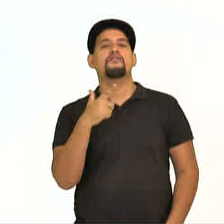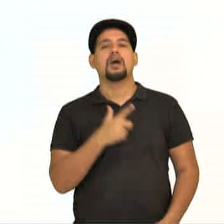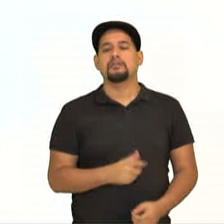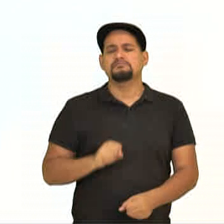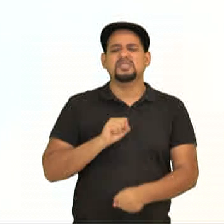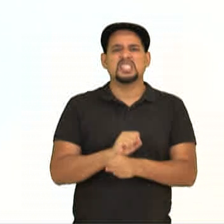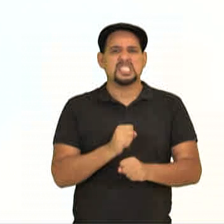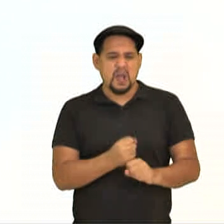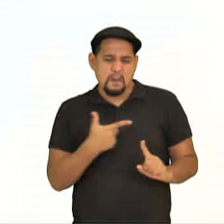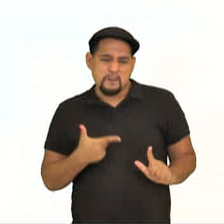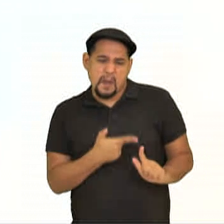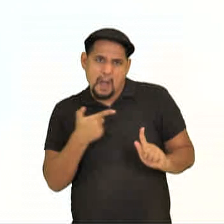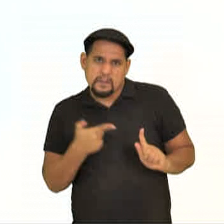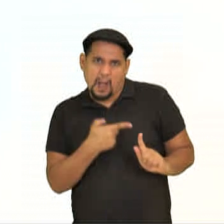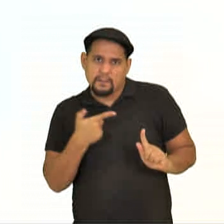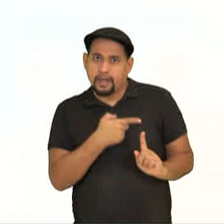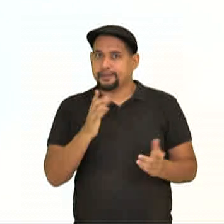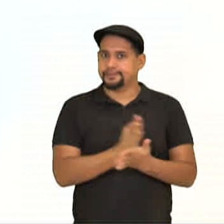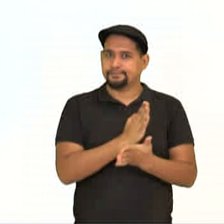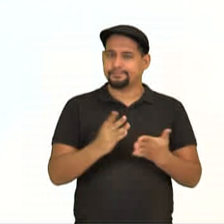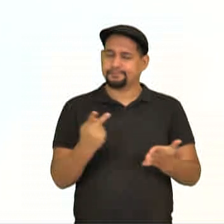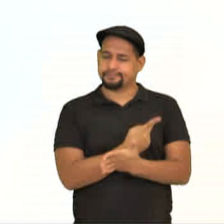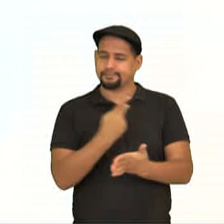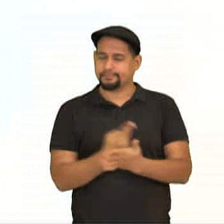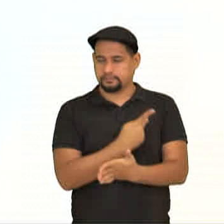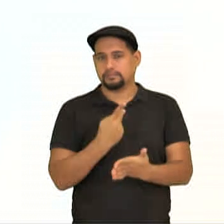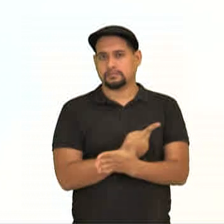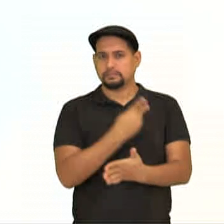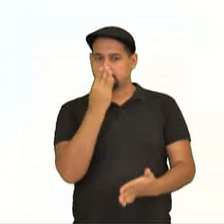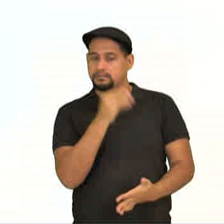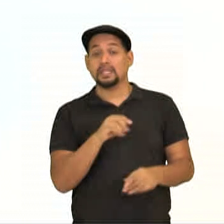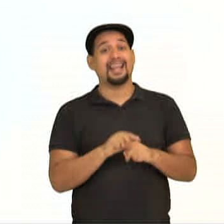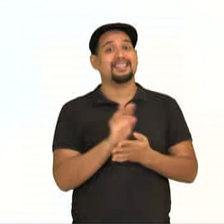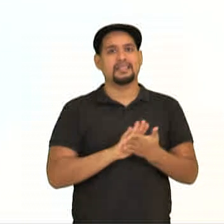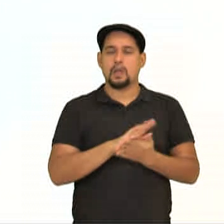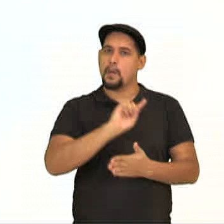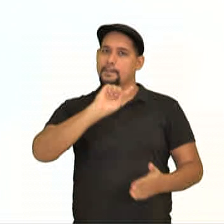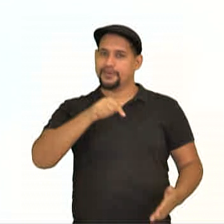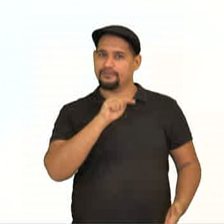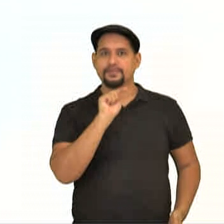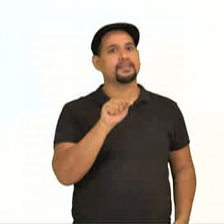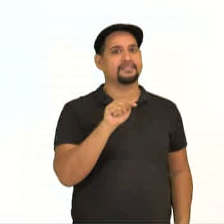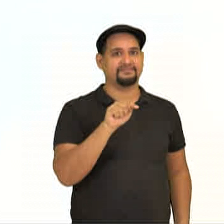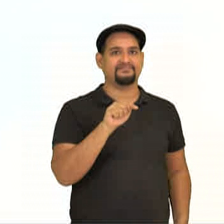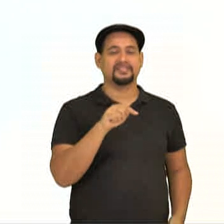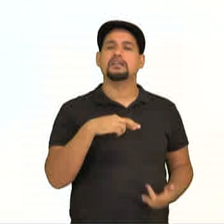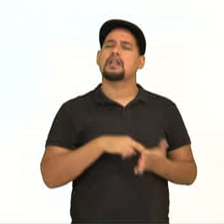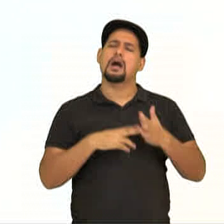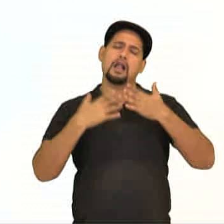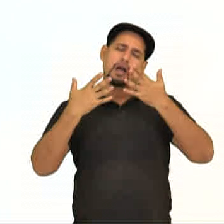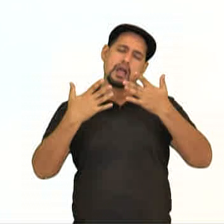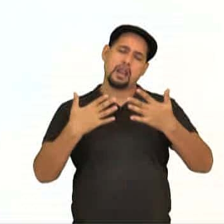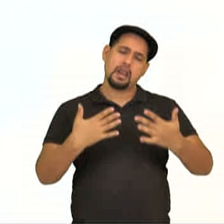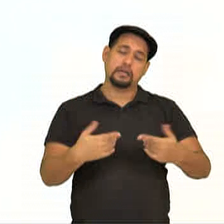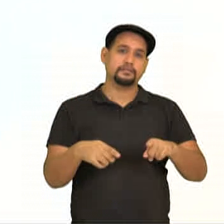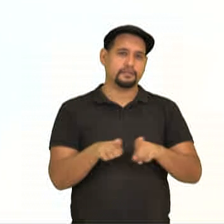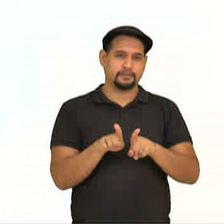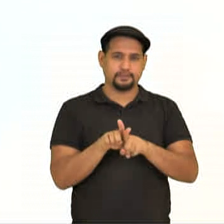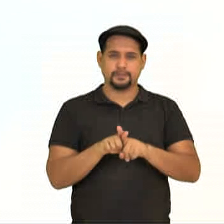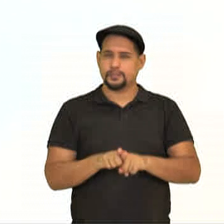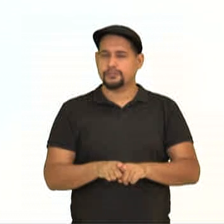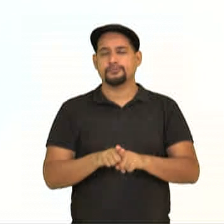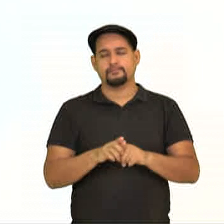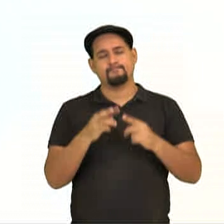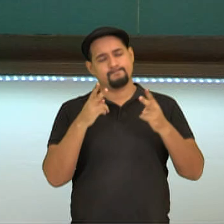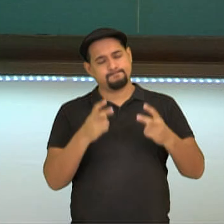submetido à tortura nem a tratamento desumano ou degradante. Ponto e vírgula. E segue. 4,